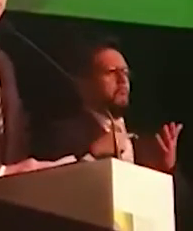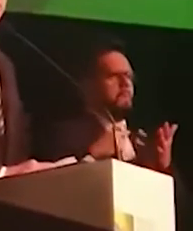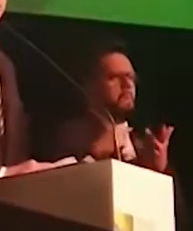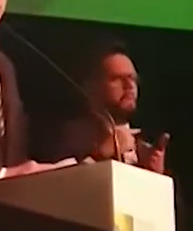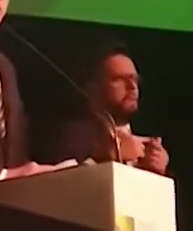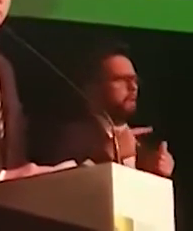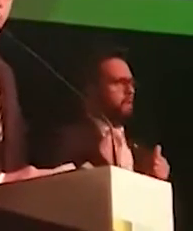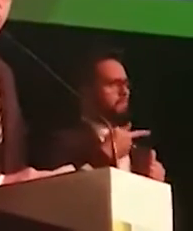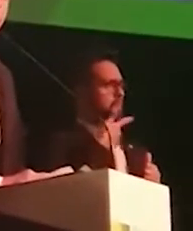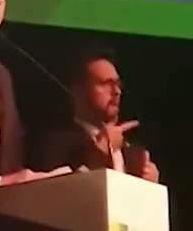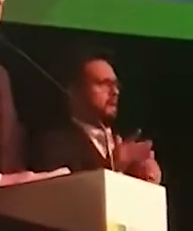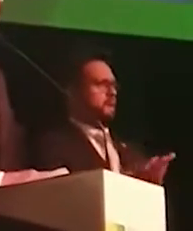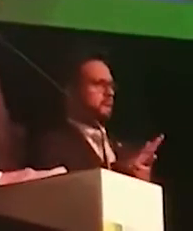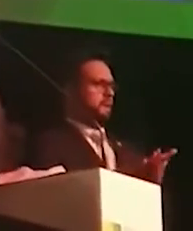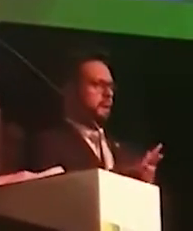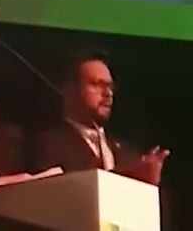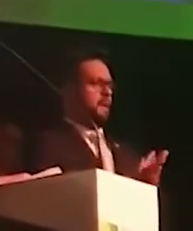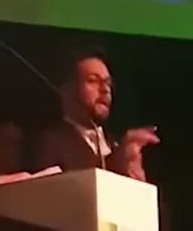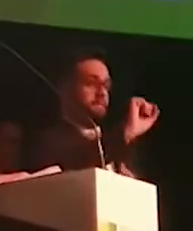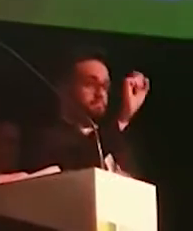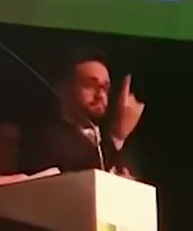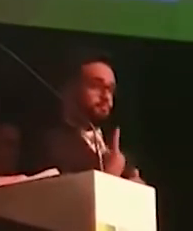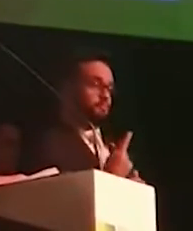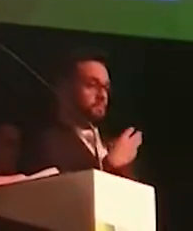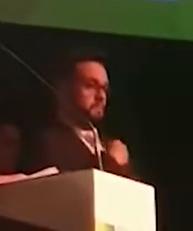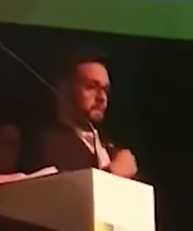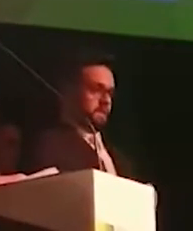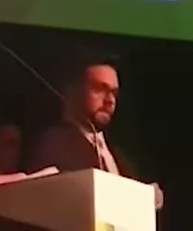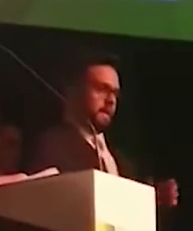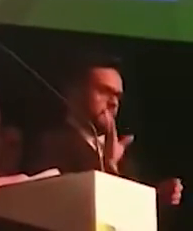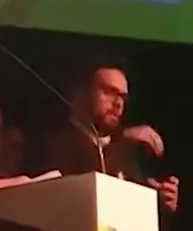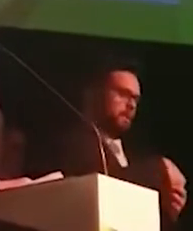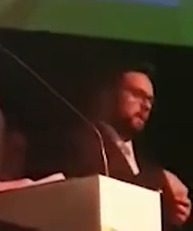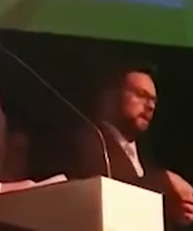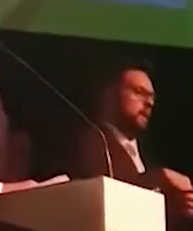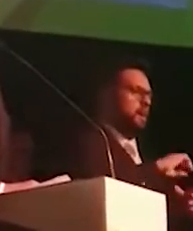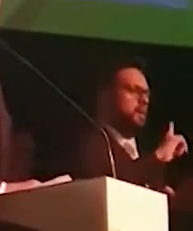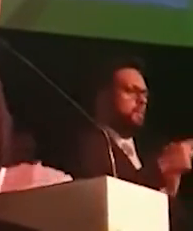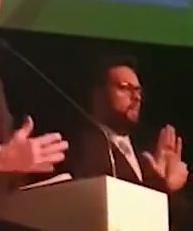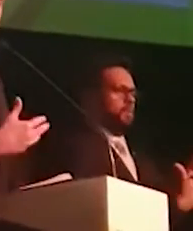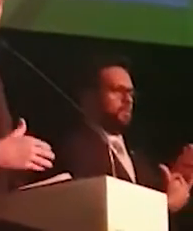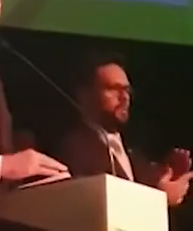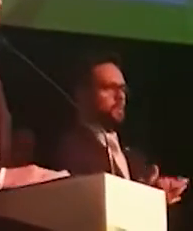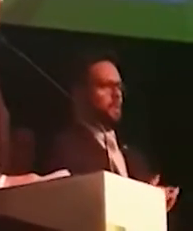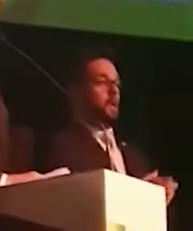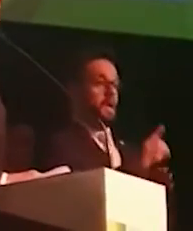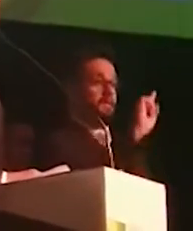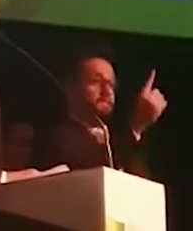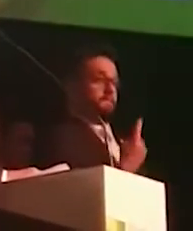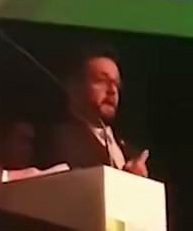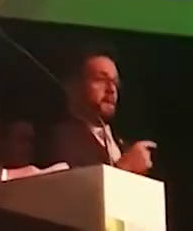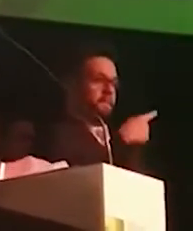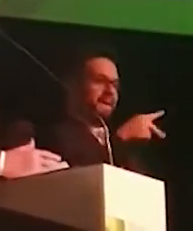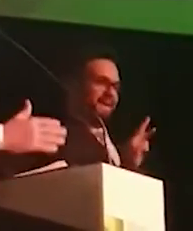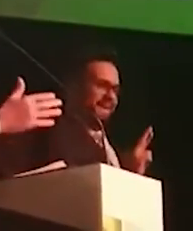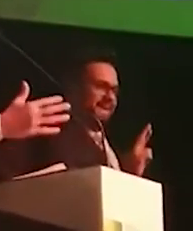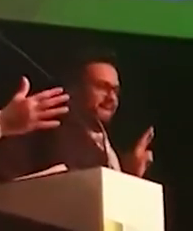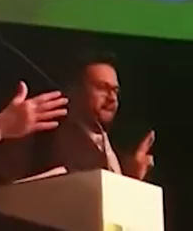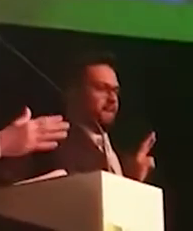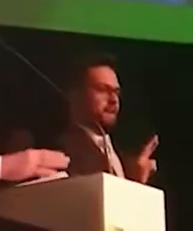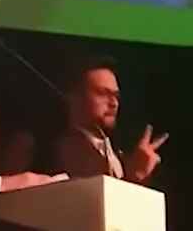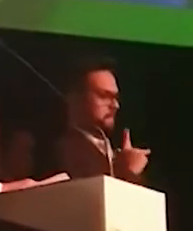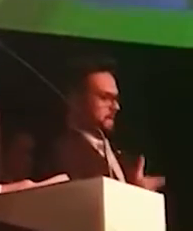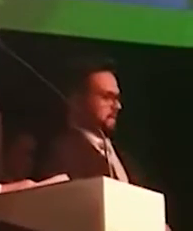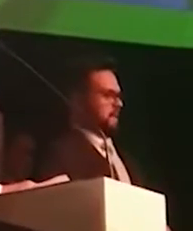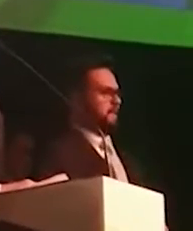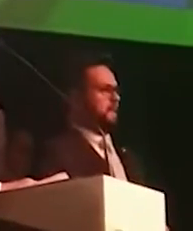providências. Ele veio ao Ministério e mostrou para nós, ou melhor, veio à presidência e nos mostrou o que já